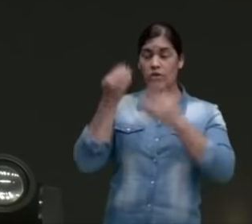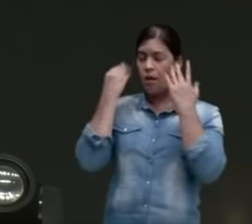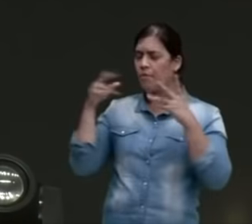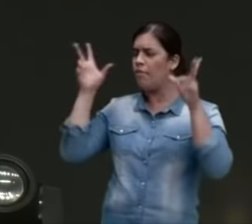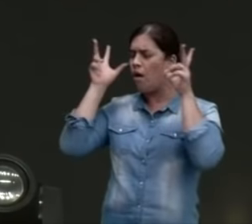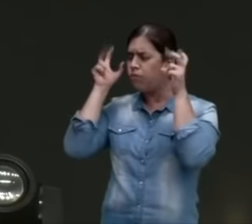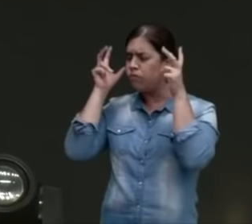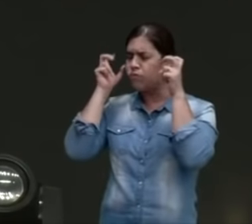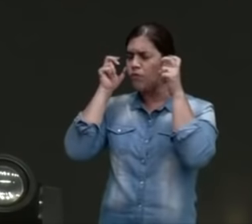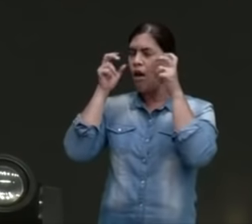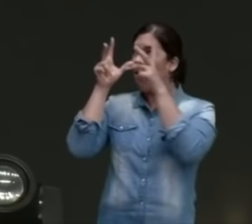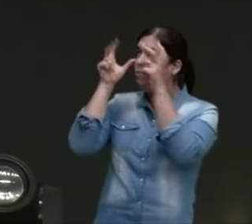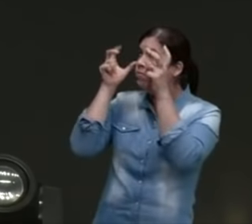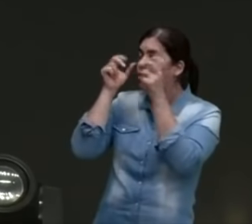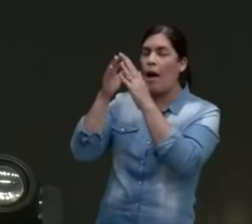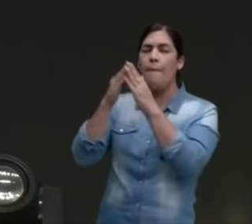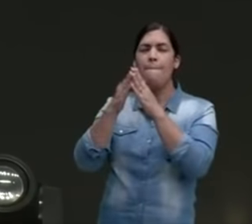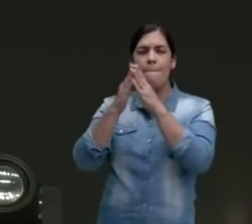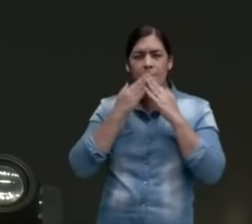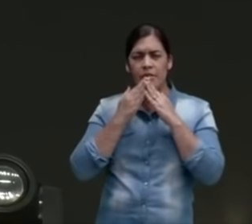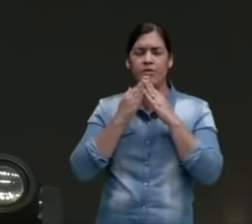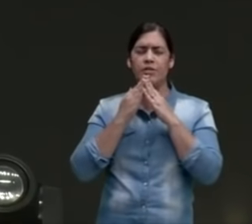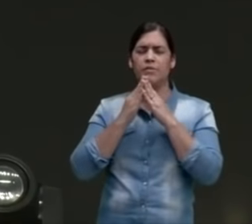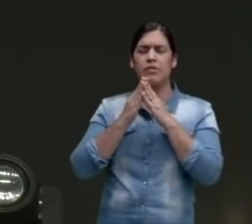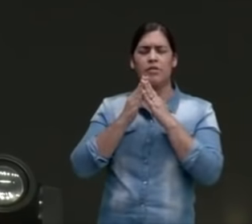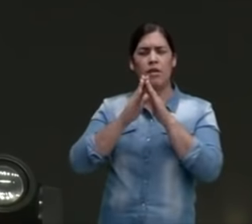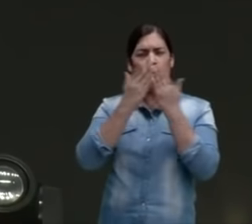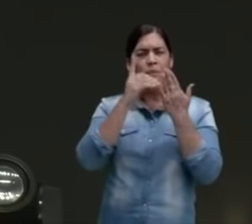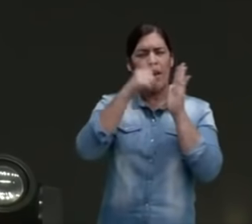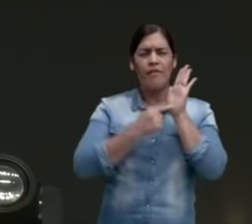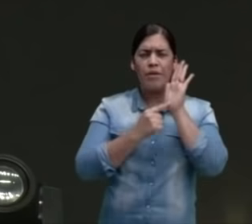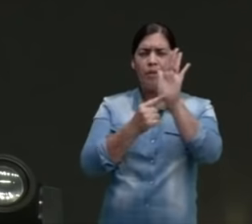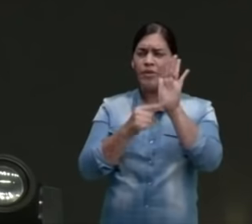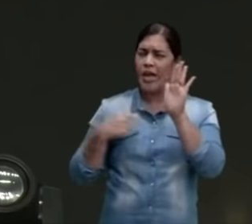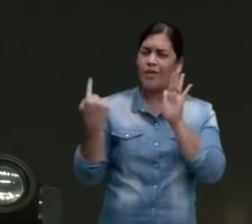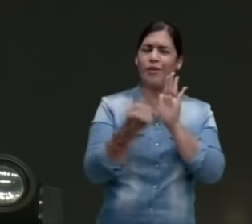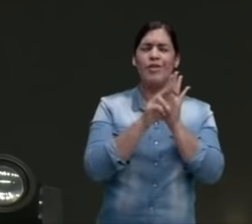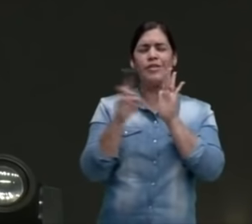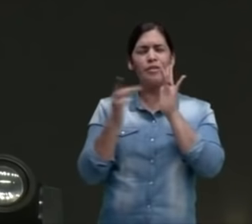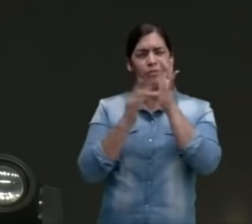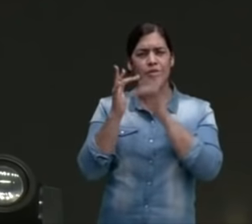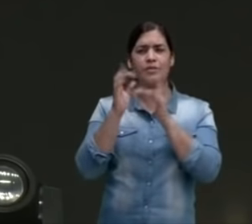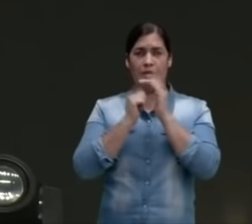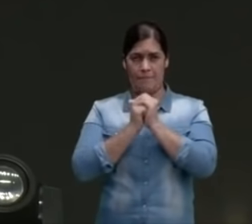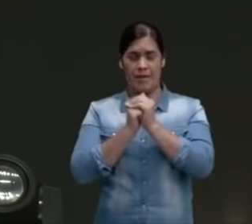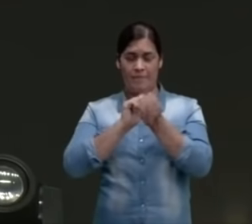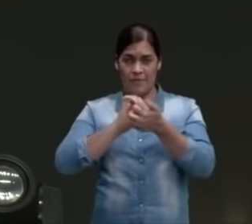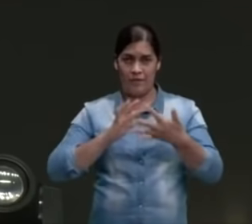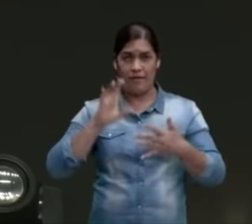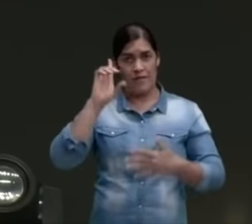olhos, e te pedimos, revela a tua palavra a nós. Em nome de Jesus, amém. Glória a